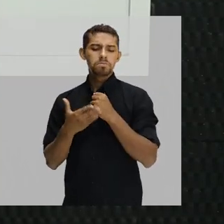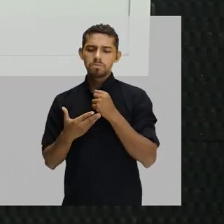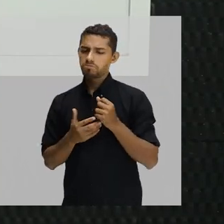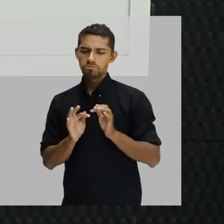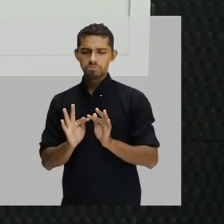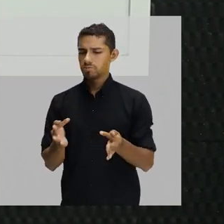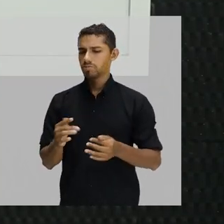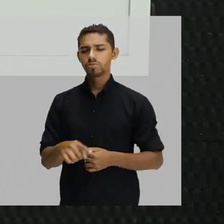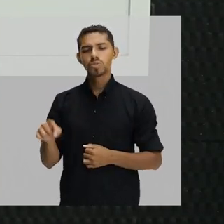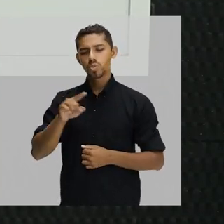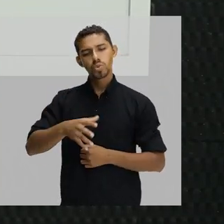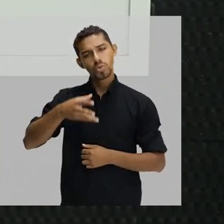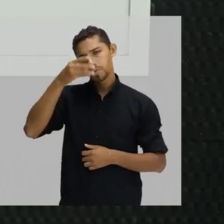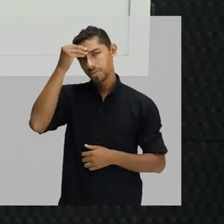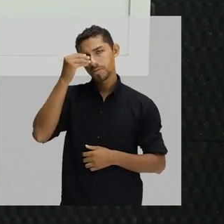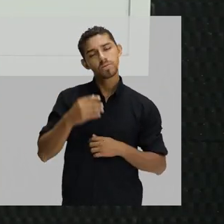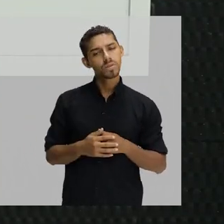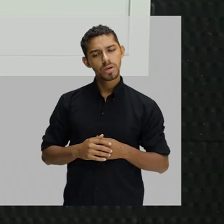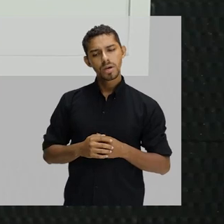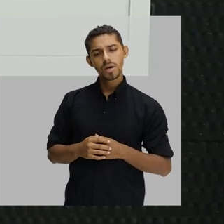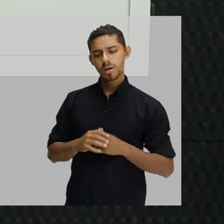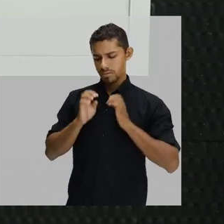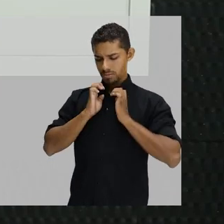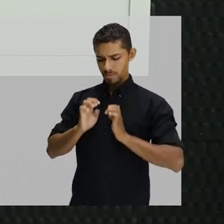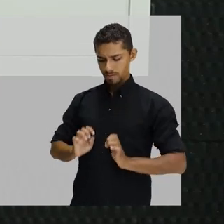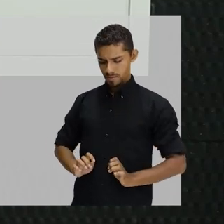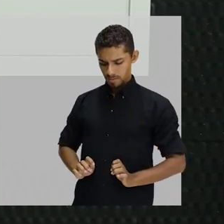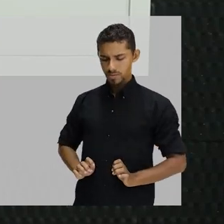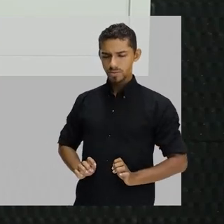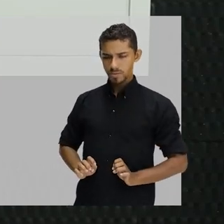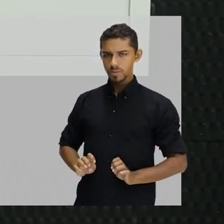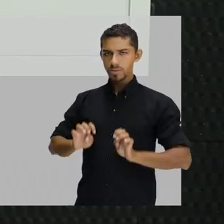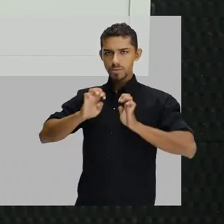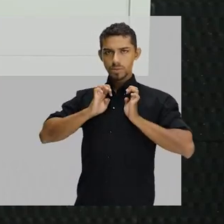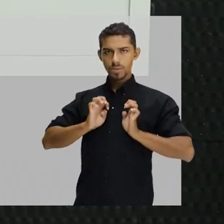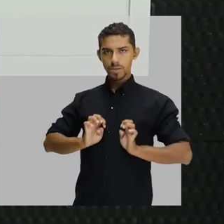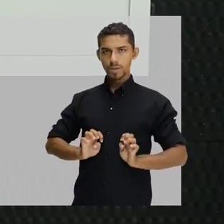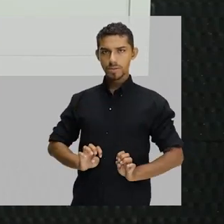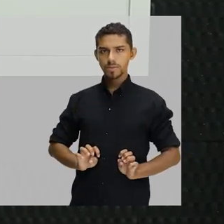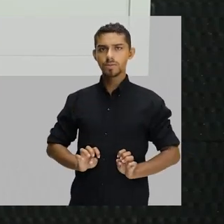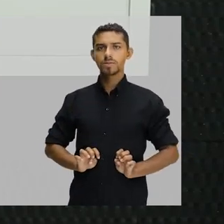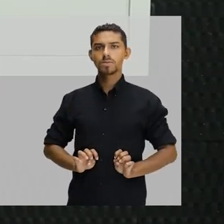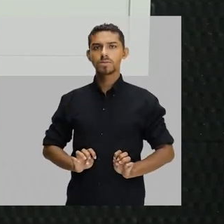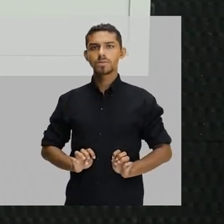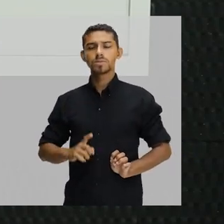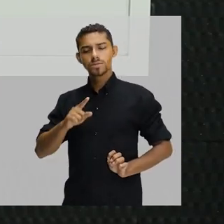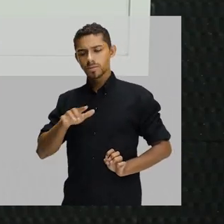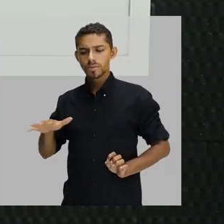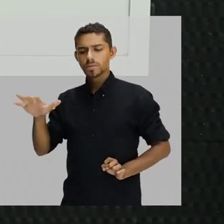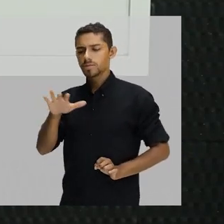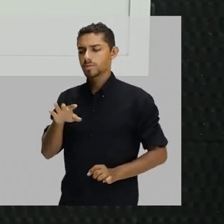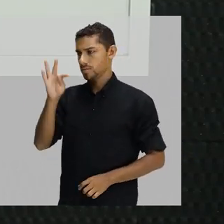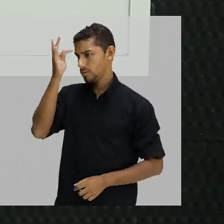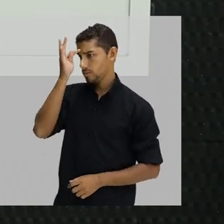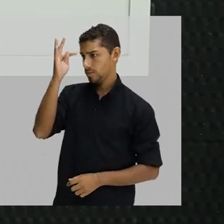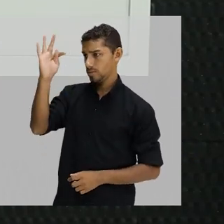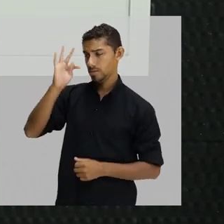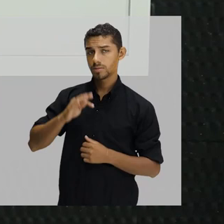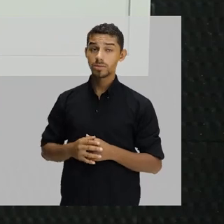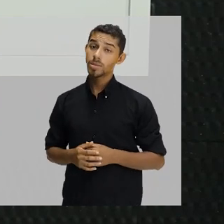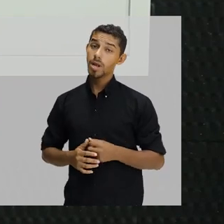você constatar. Por exemplo, a ética, geralmente, ela está muito mais no campo teórico, certo?